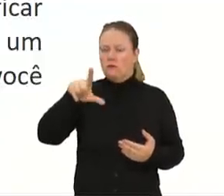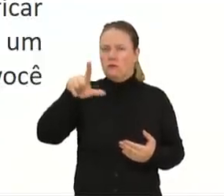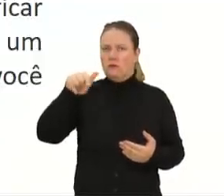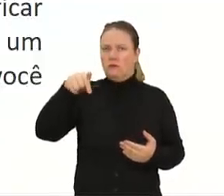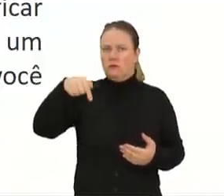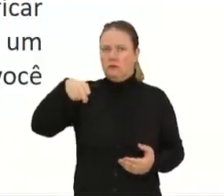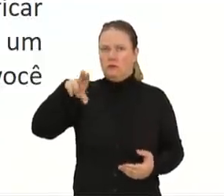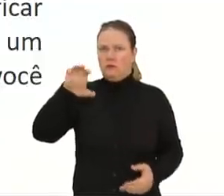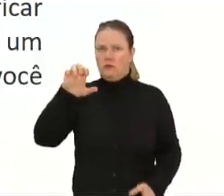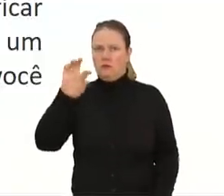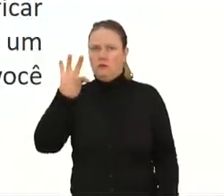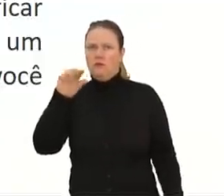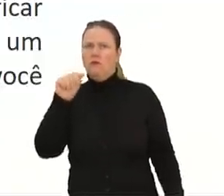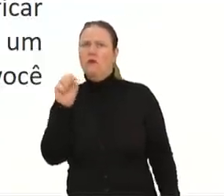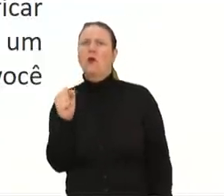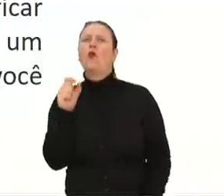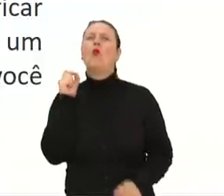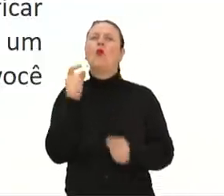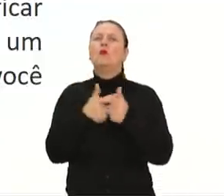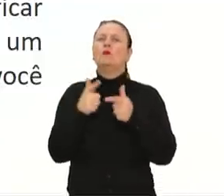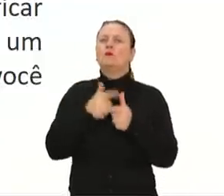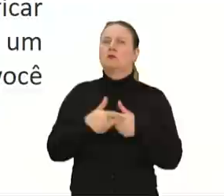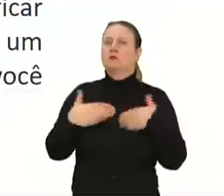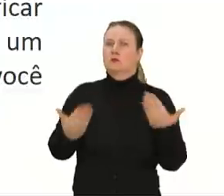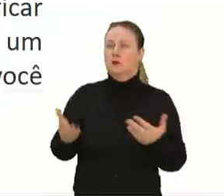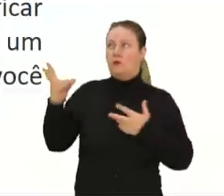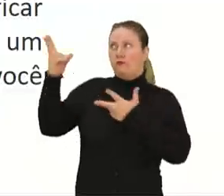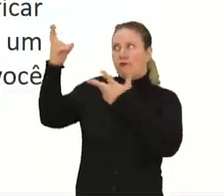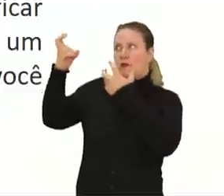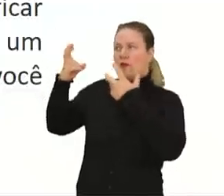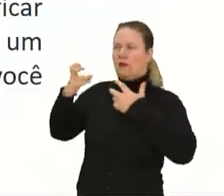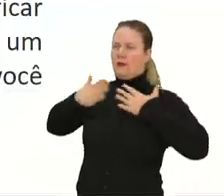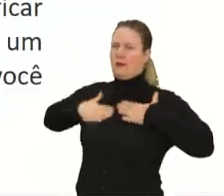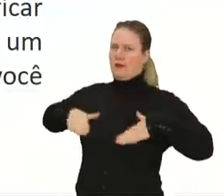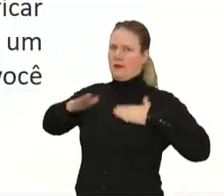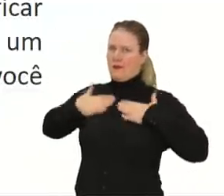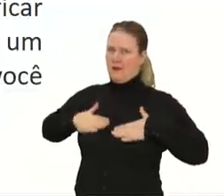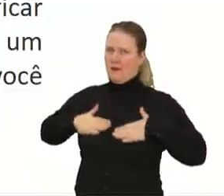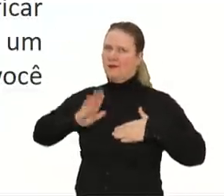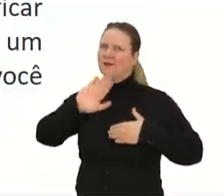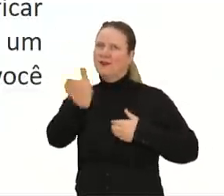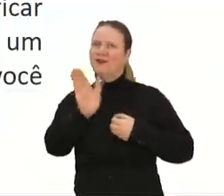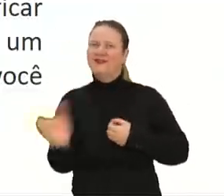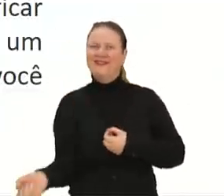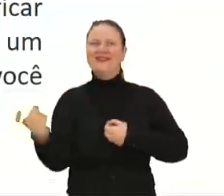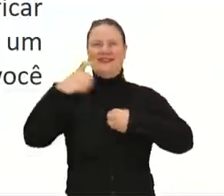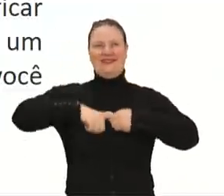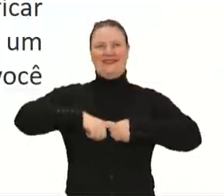probleminha? E o que que isso vai gerar para ele? Então analisa aí com calma e eu já volto.